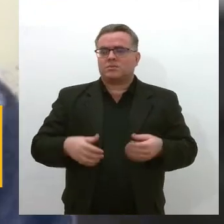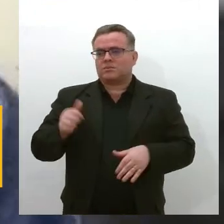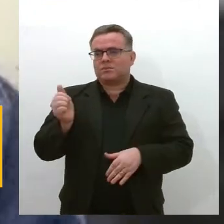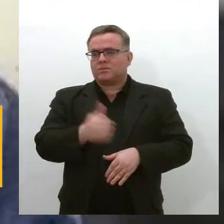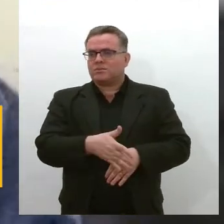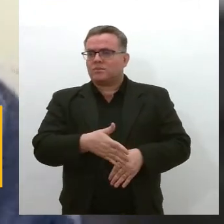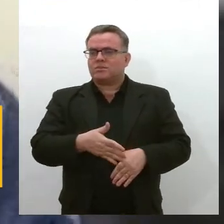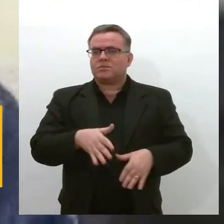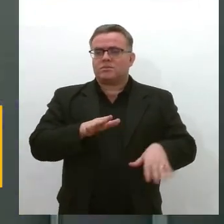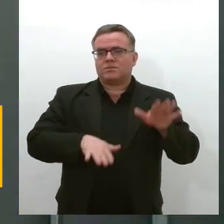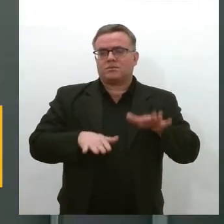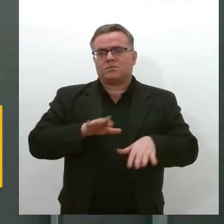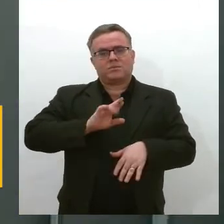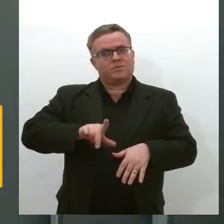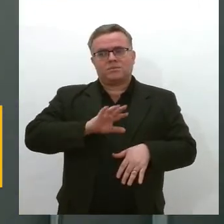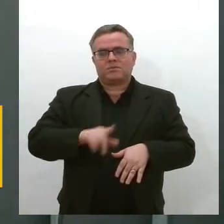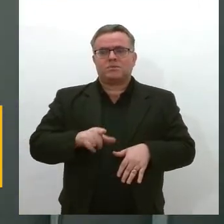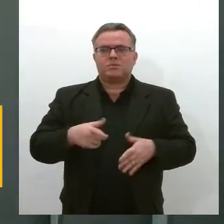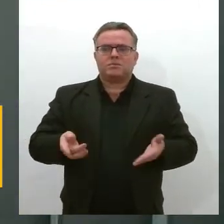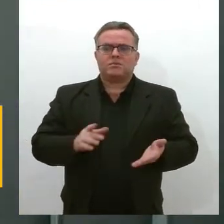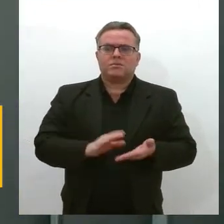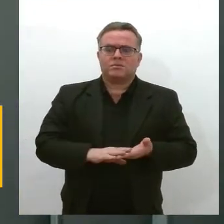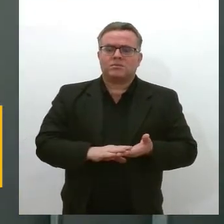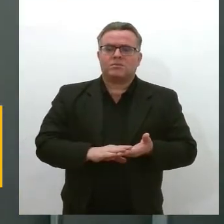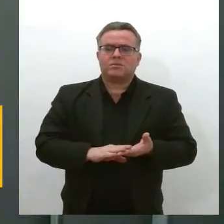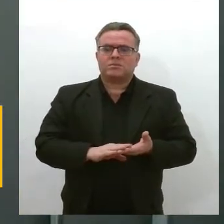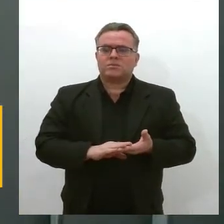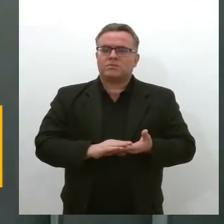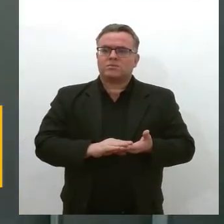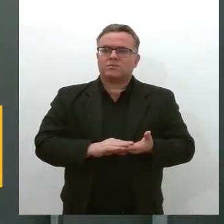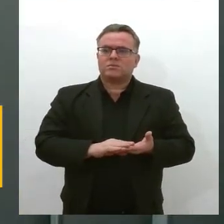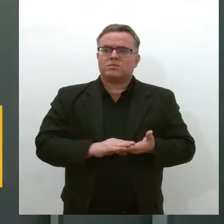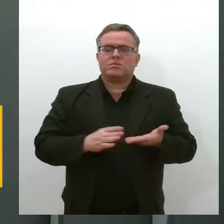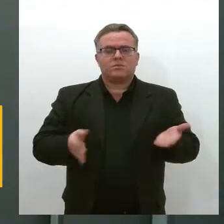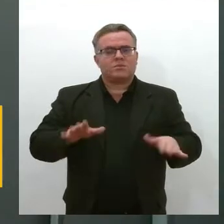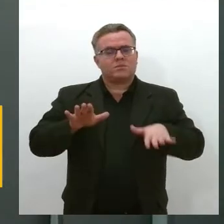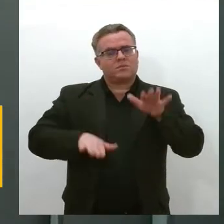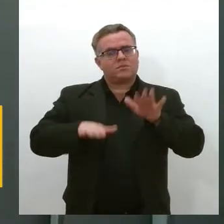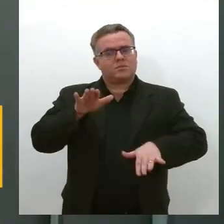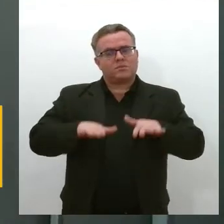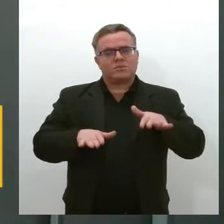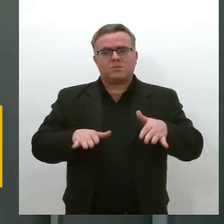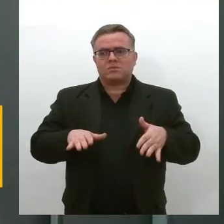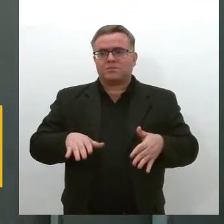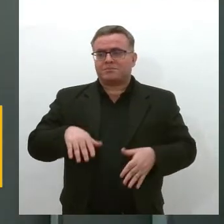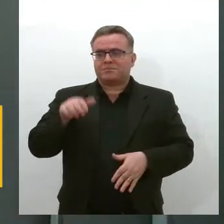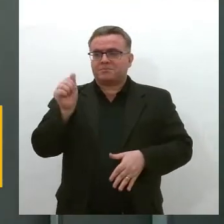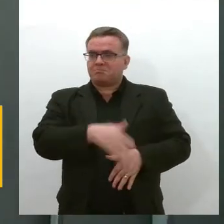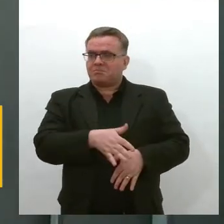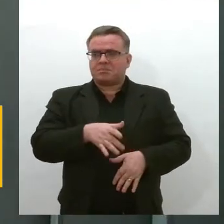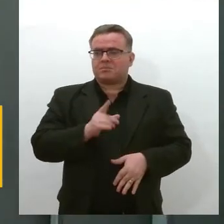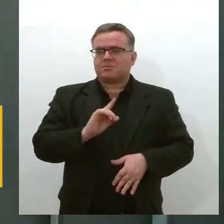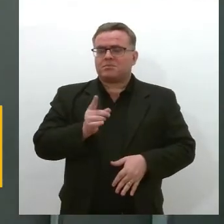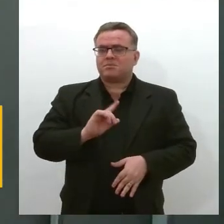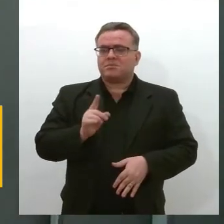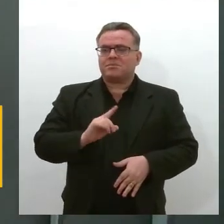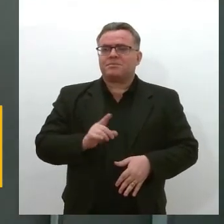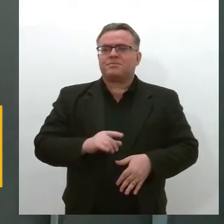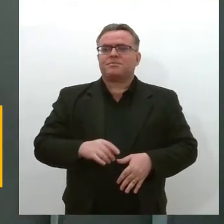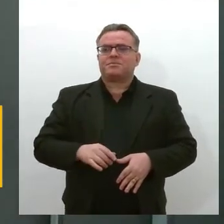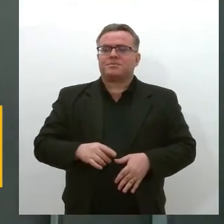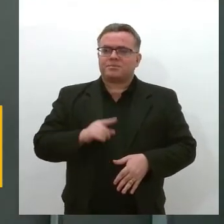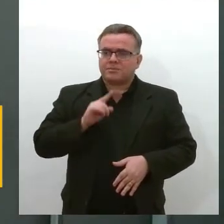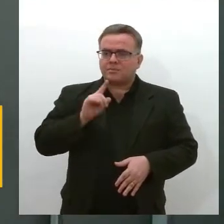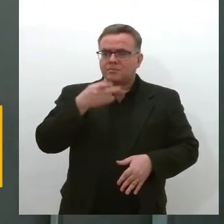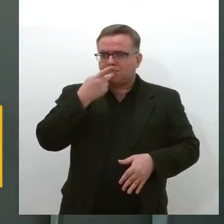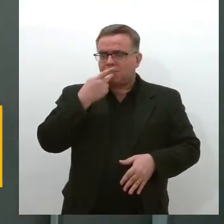é. É verdade, muitas vezes, na maioria dos casos, não é banal, né? Você pontuou aí muito,